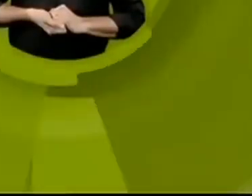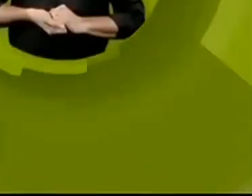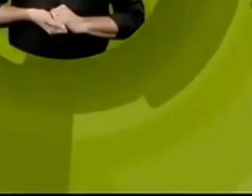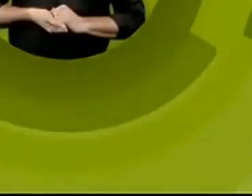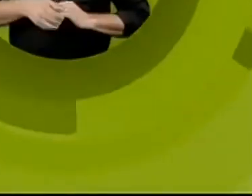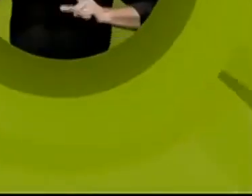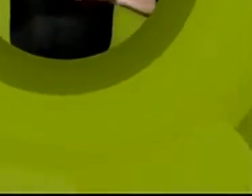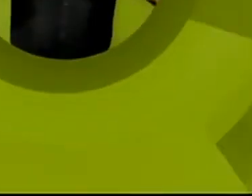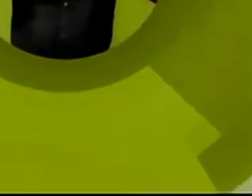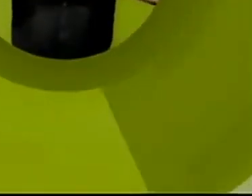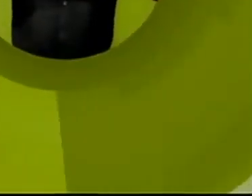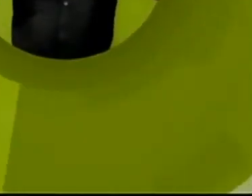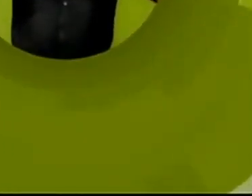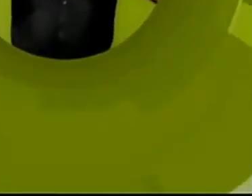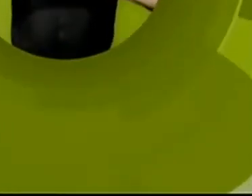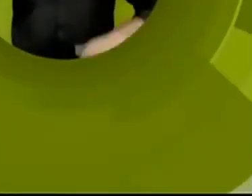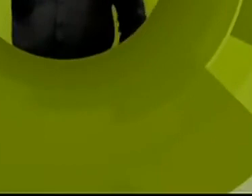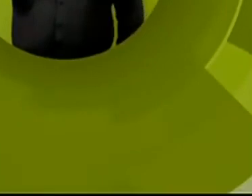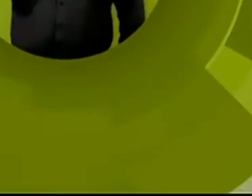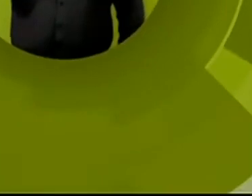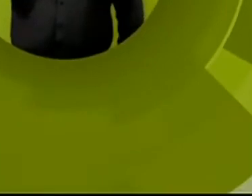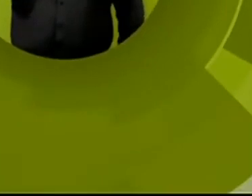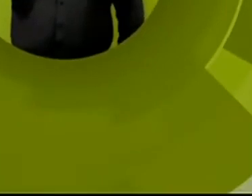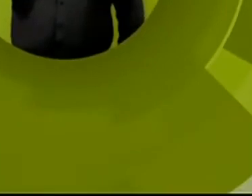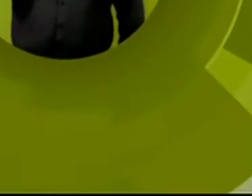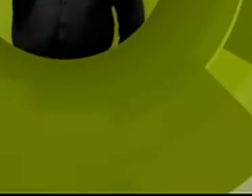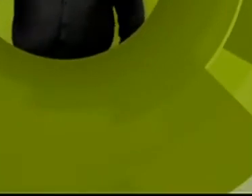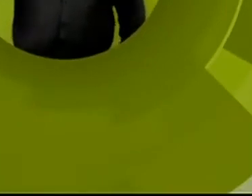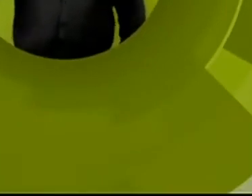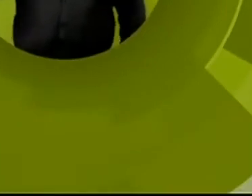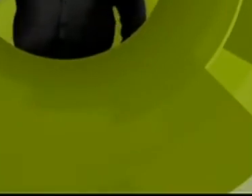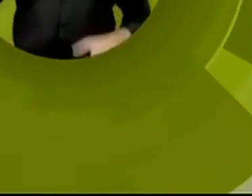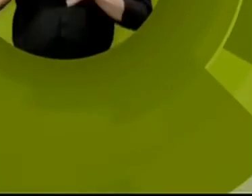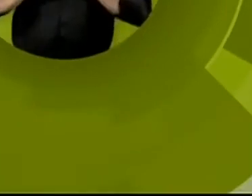O programa a seguir é livre para todos os públicos.